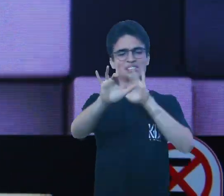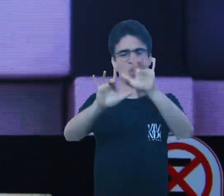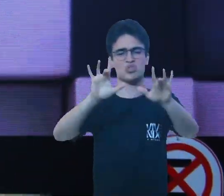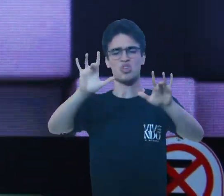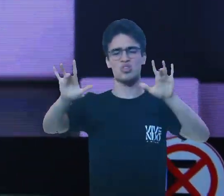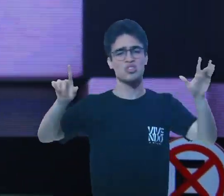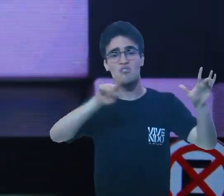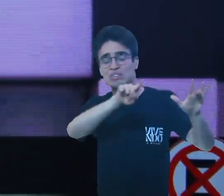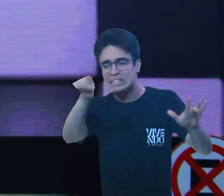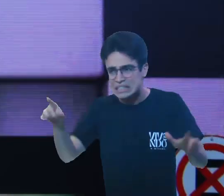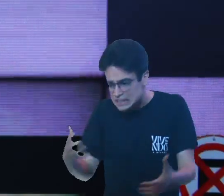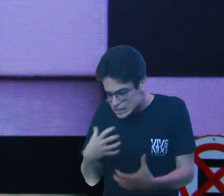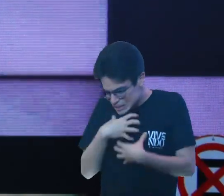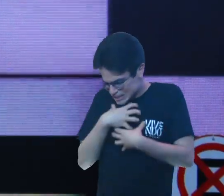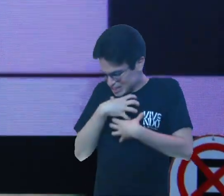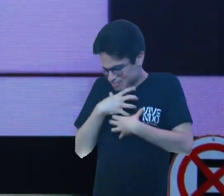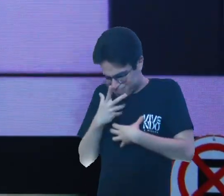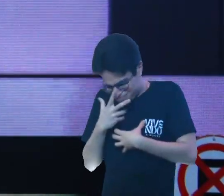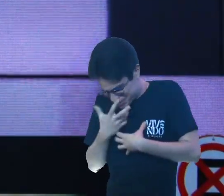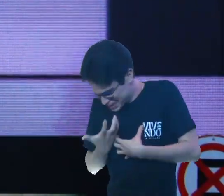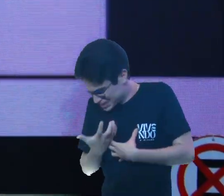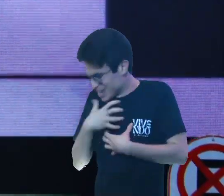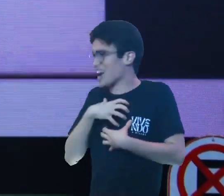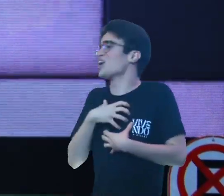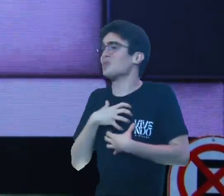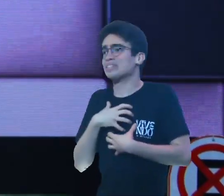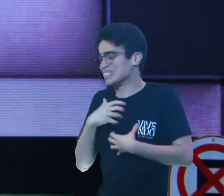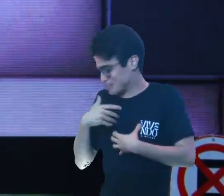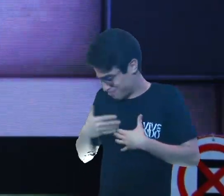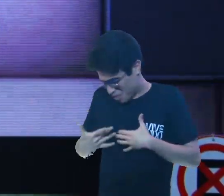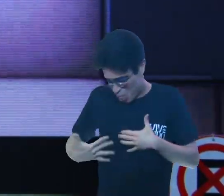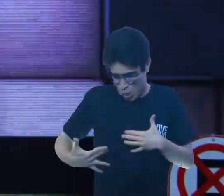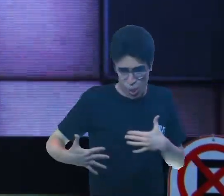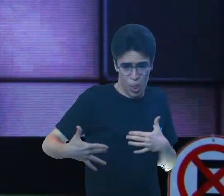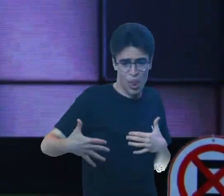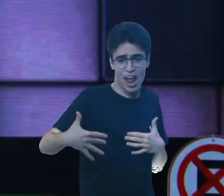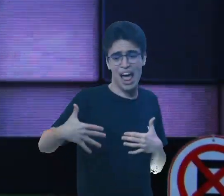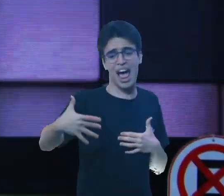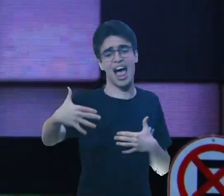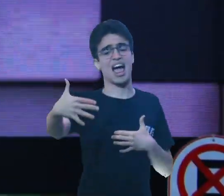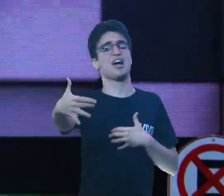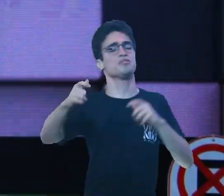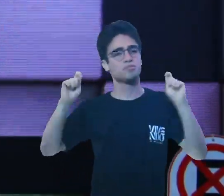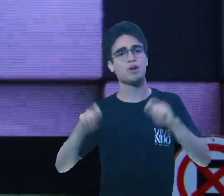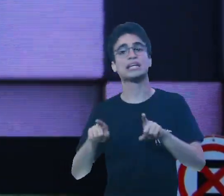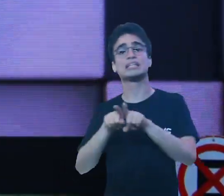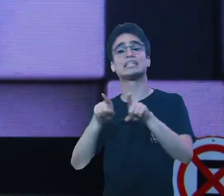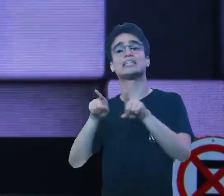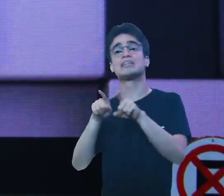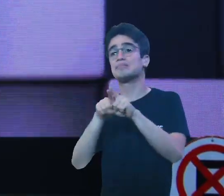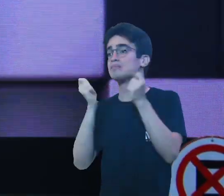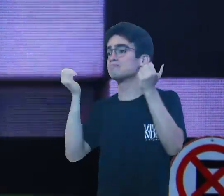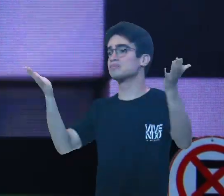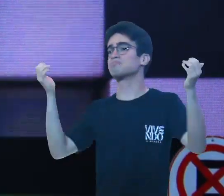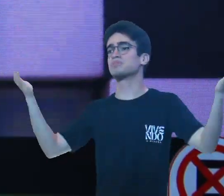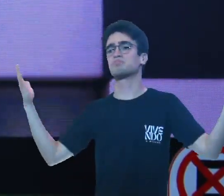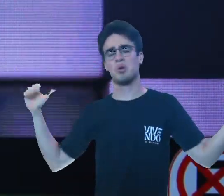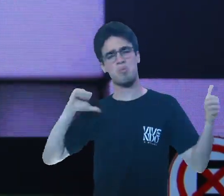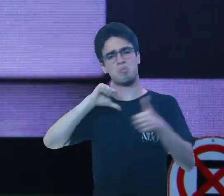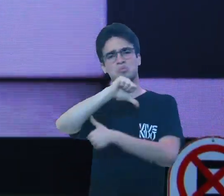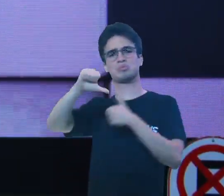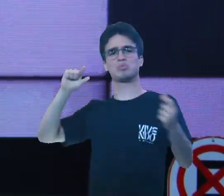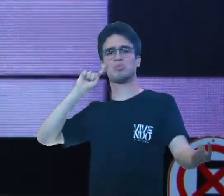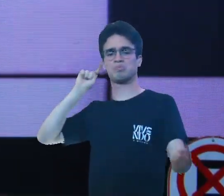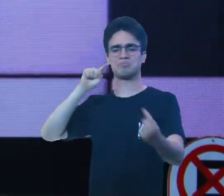cause uma lesão que não tenha cura e mude destinos aqui.